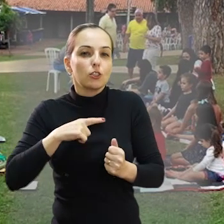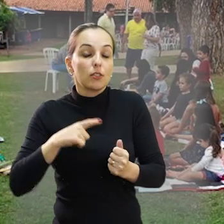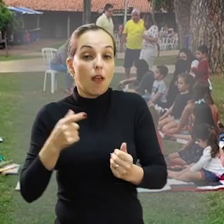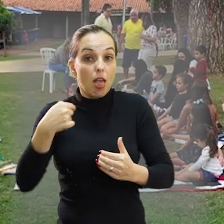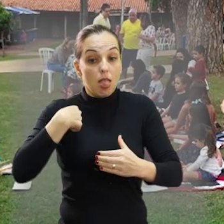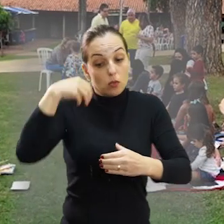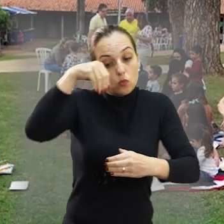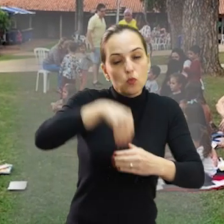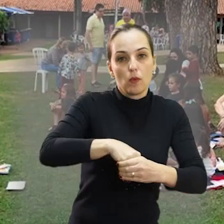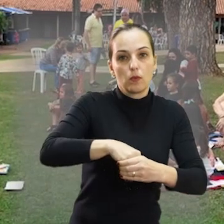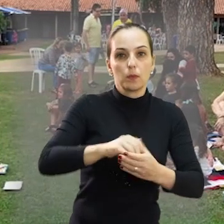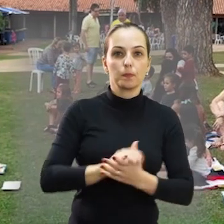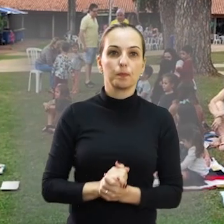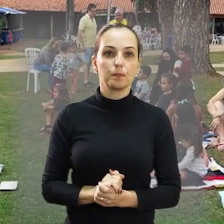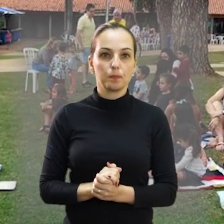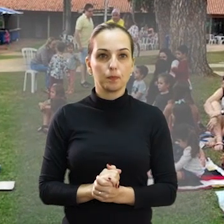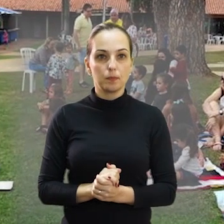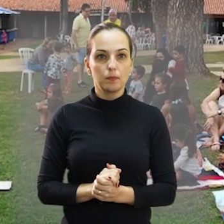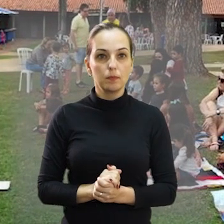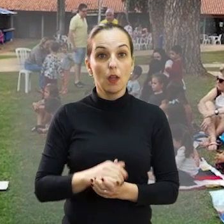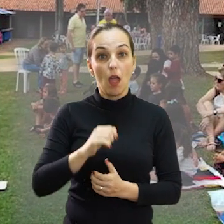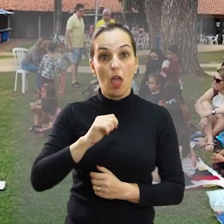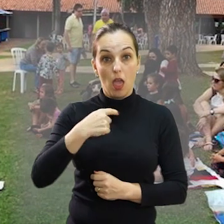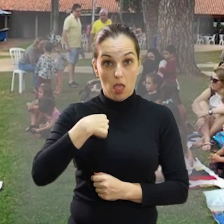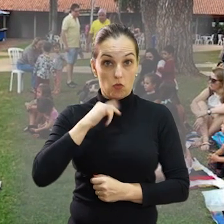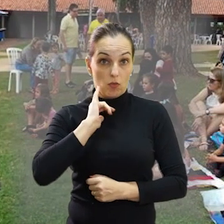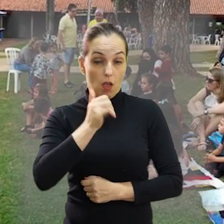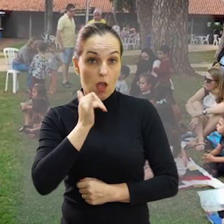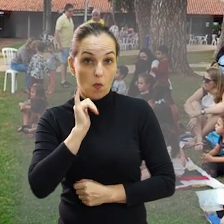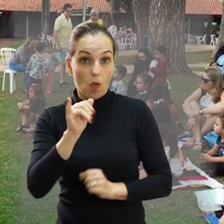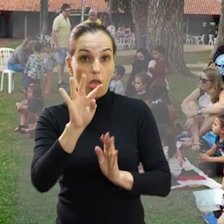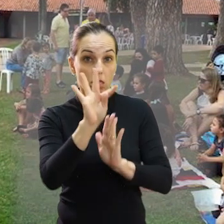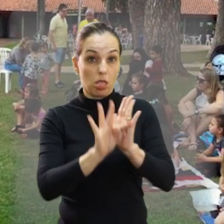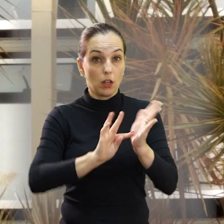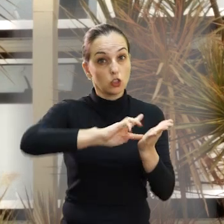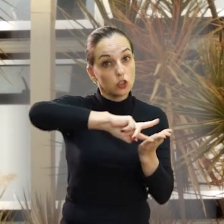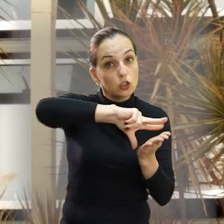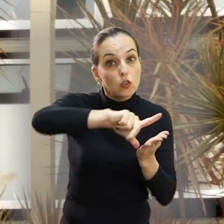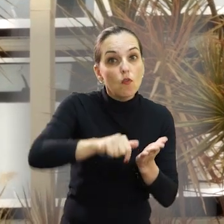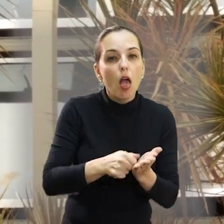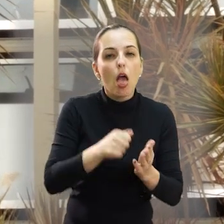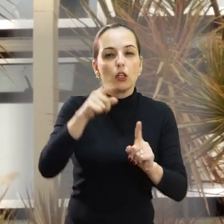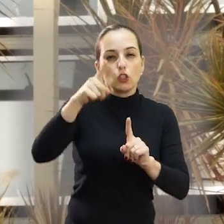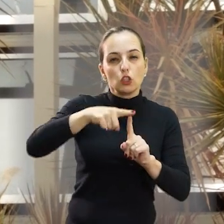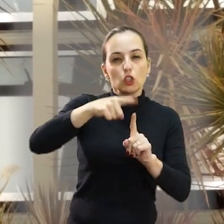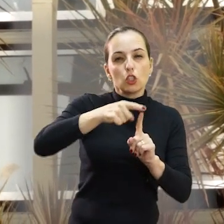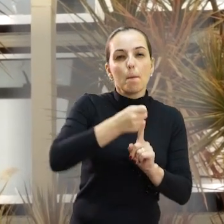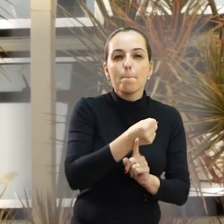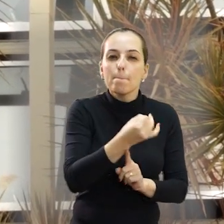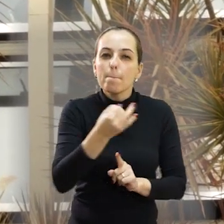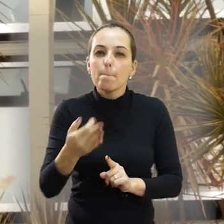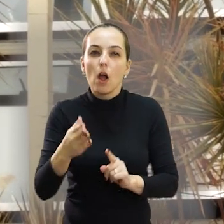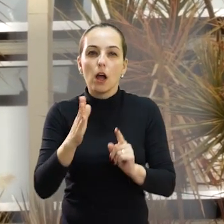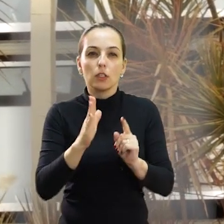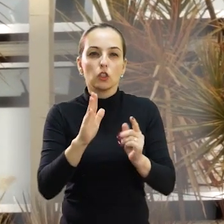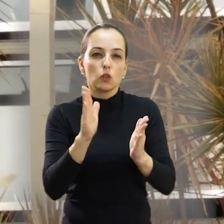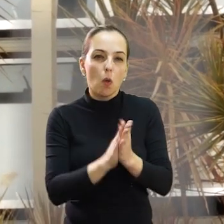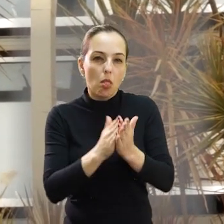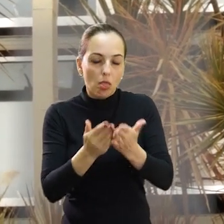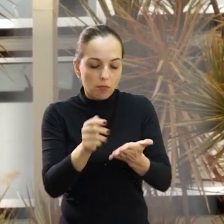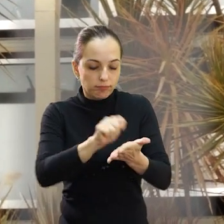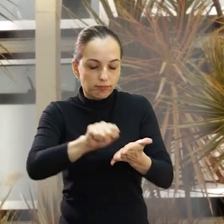onde a arte chamar eu tô. Eu procuro levar para as crianças esses gêneros de diversos gêneros literários,